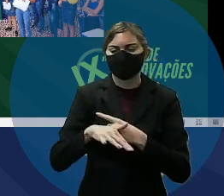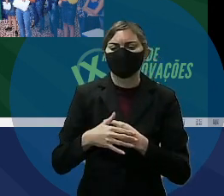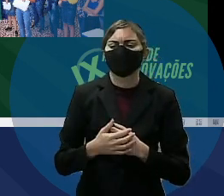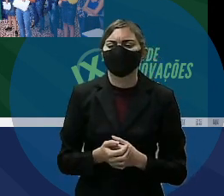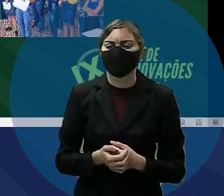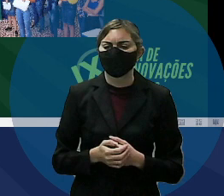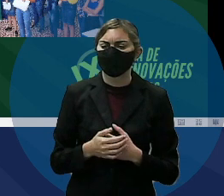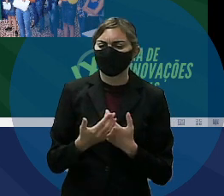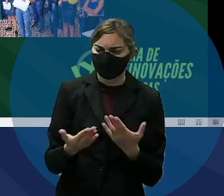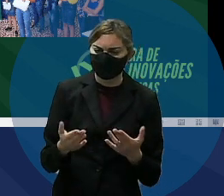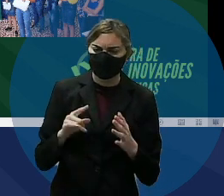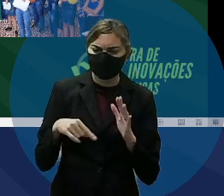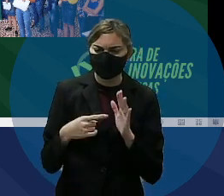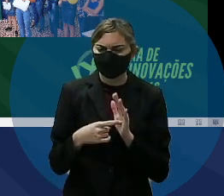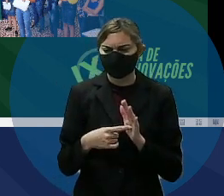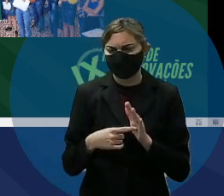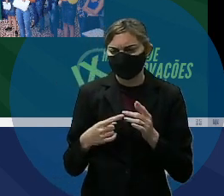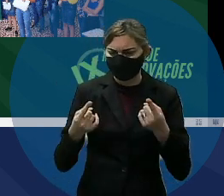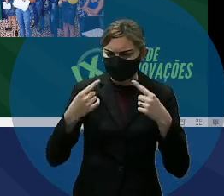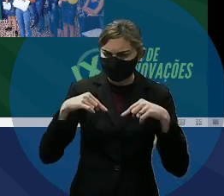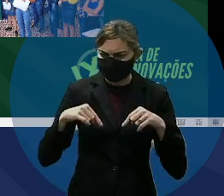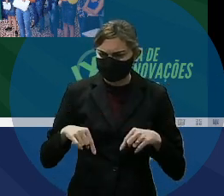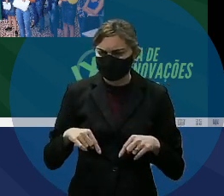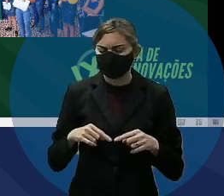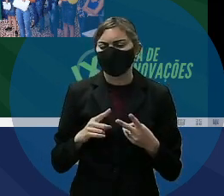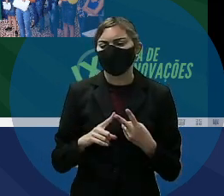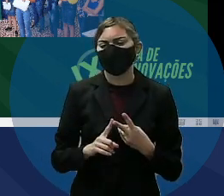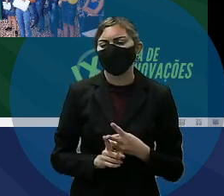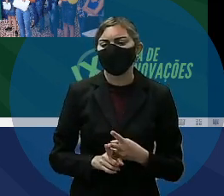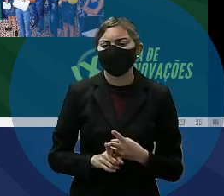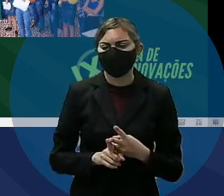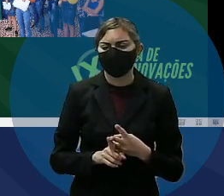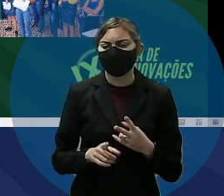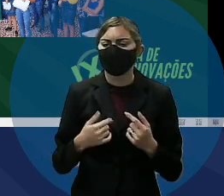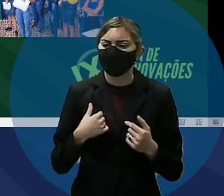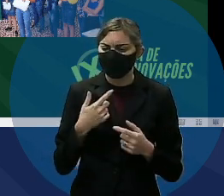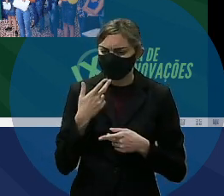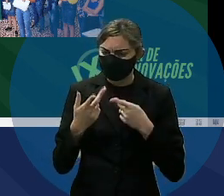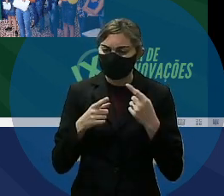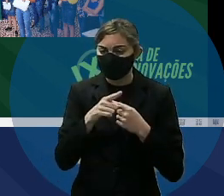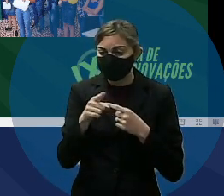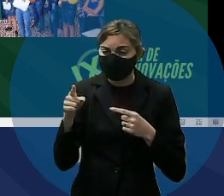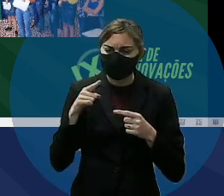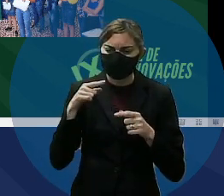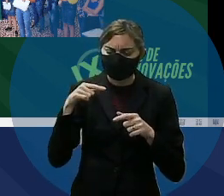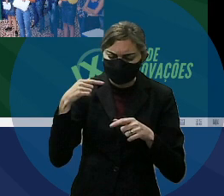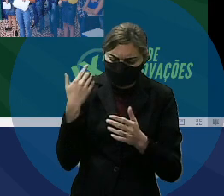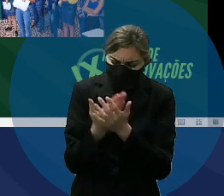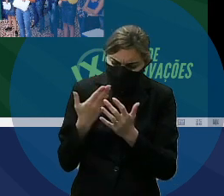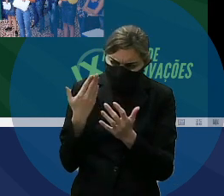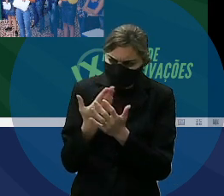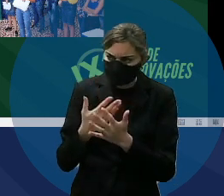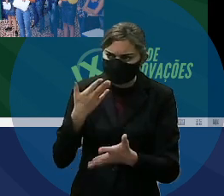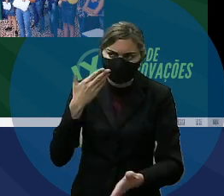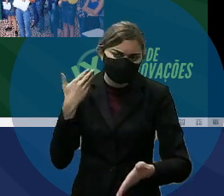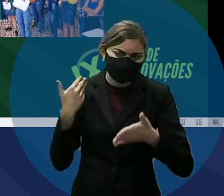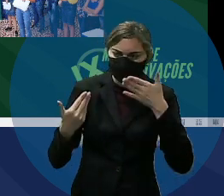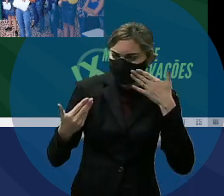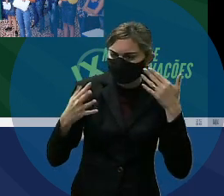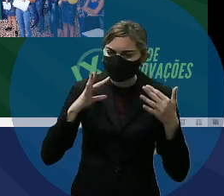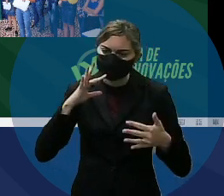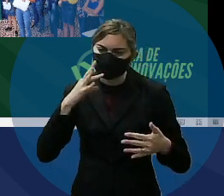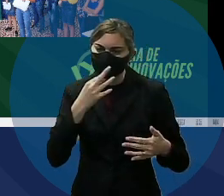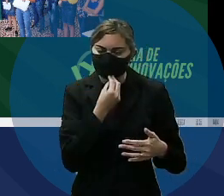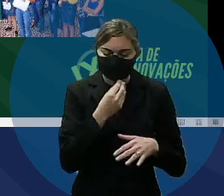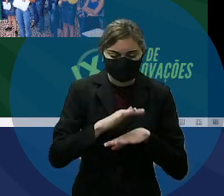os objetivos secundários de nosso trabalho foi fazer com que eles explorem os conhecimentos básicos de matemática, a fim de